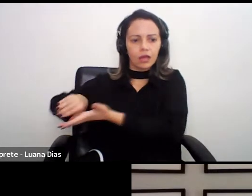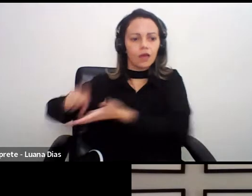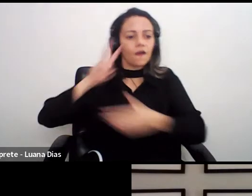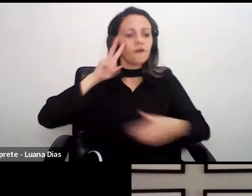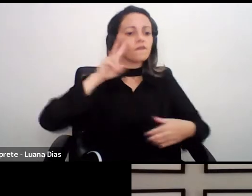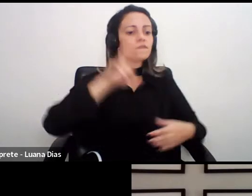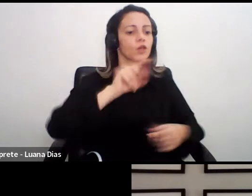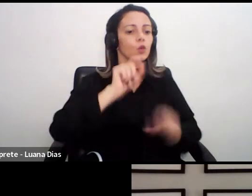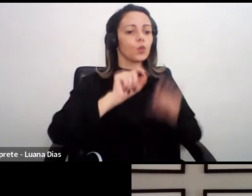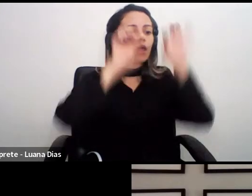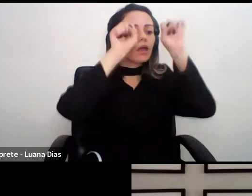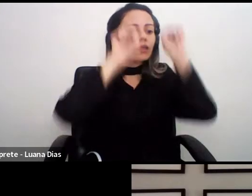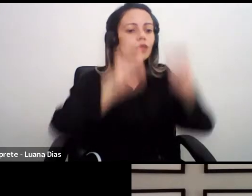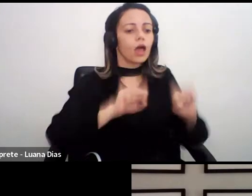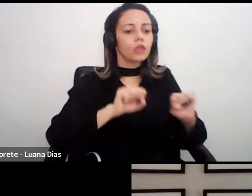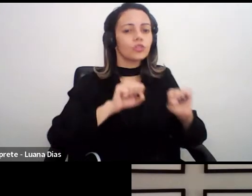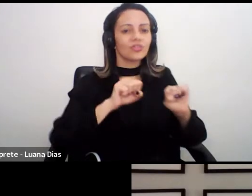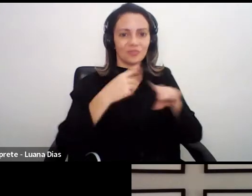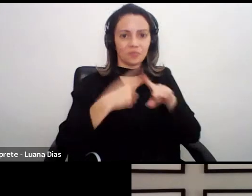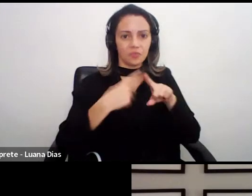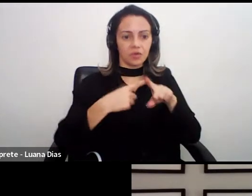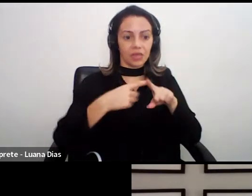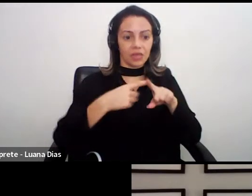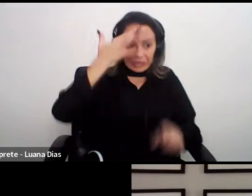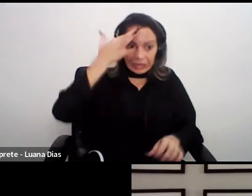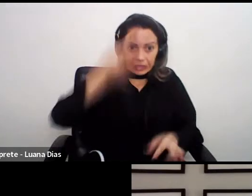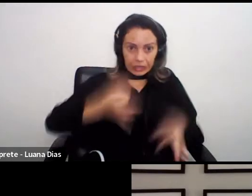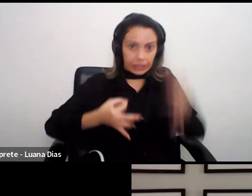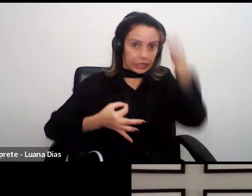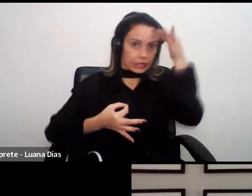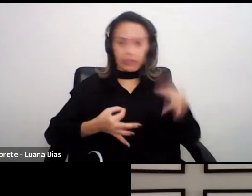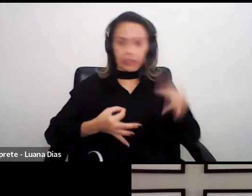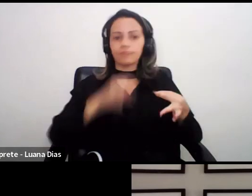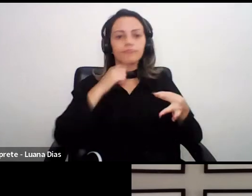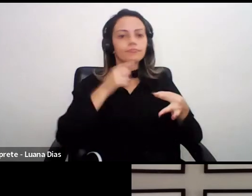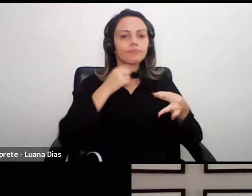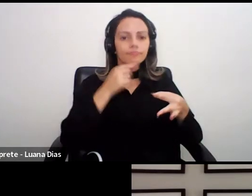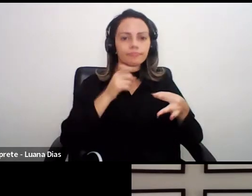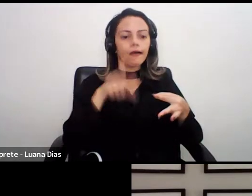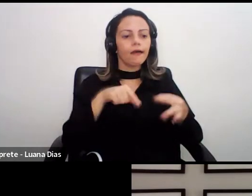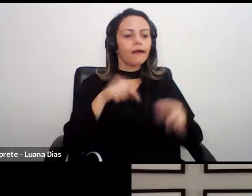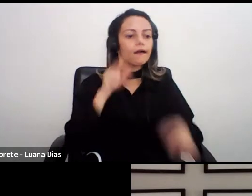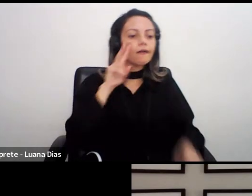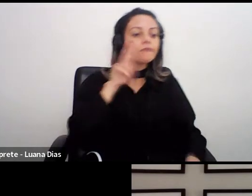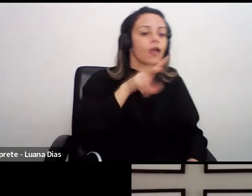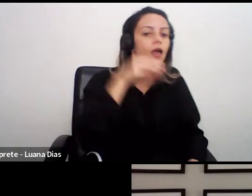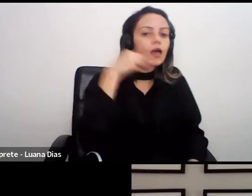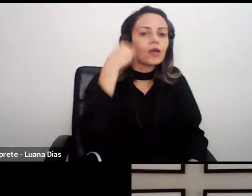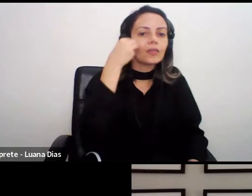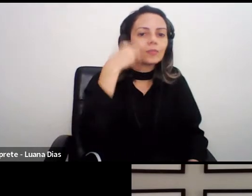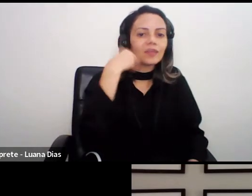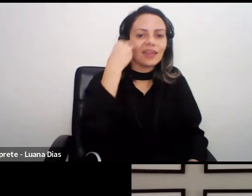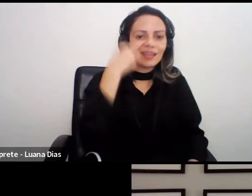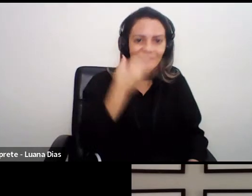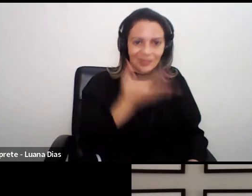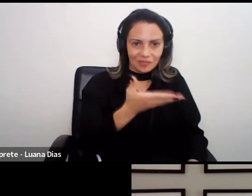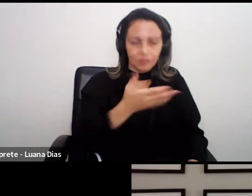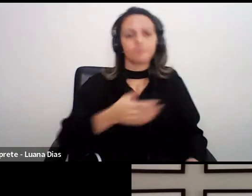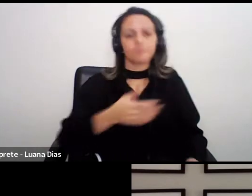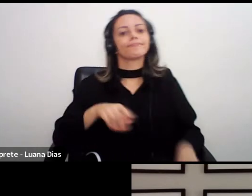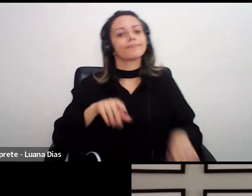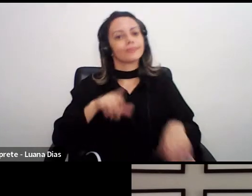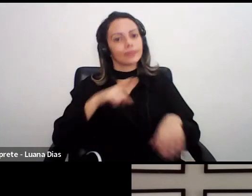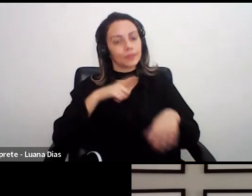é surpreendente muitas vezes, né? E a outra coisa foi também o treinamento da equipe.